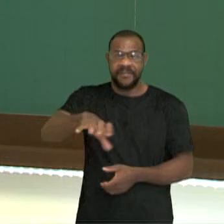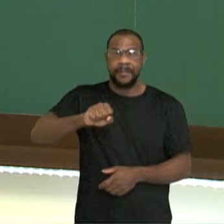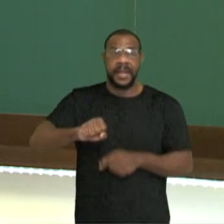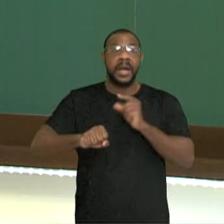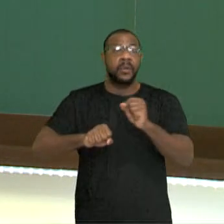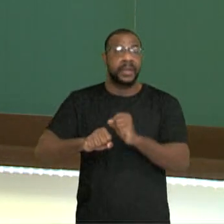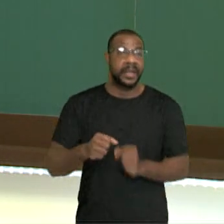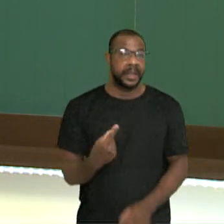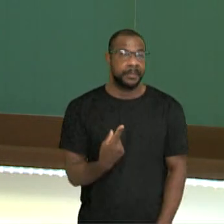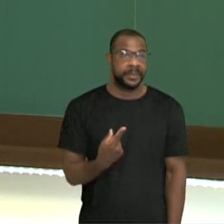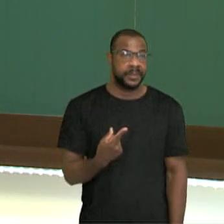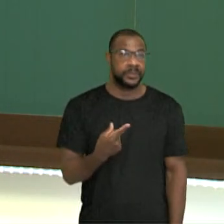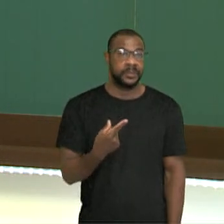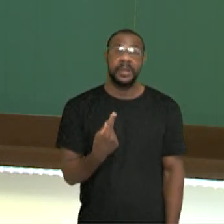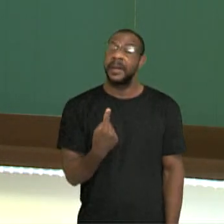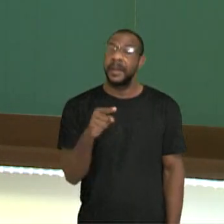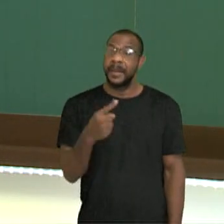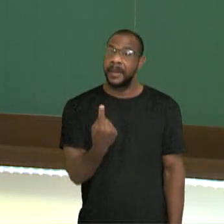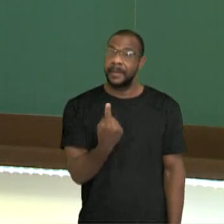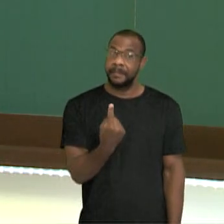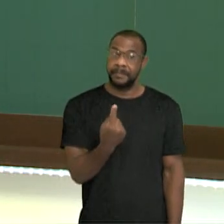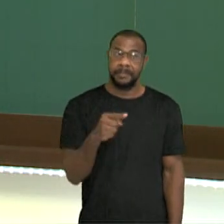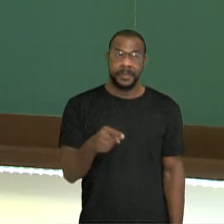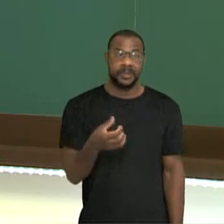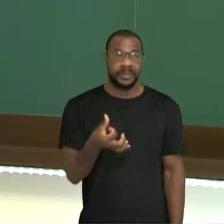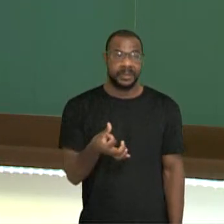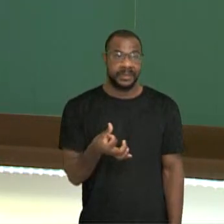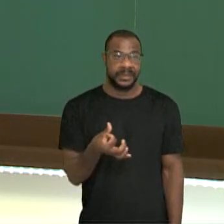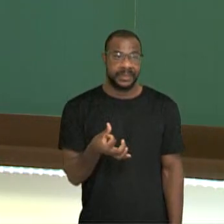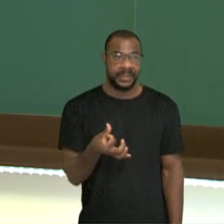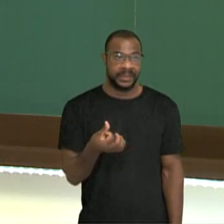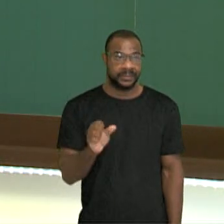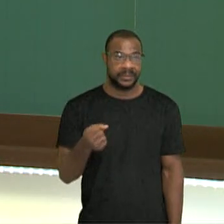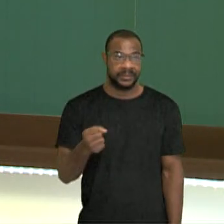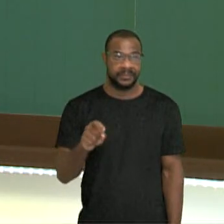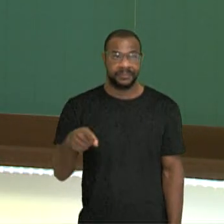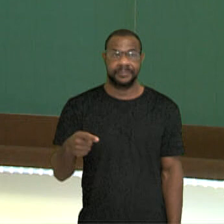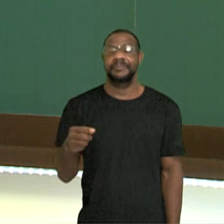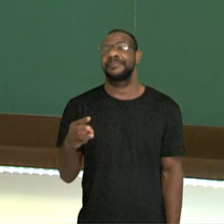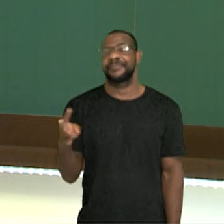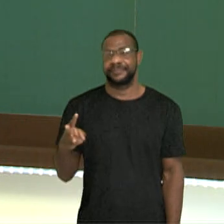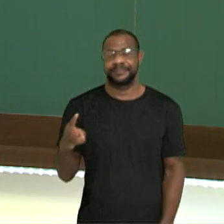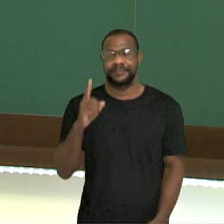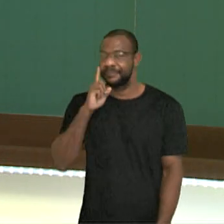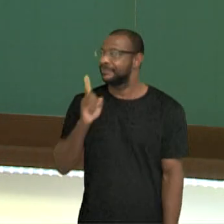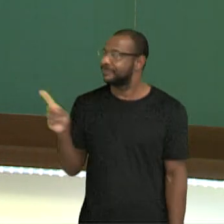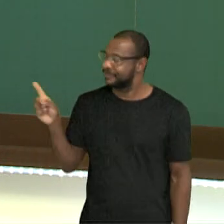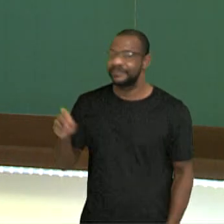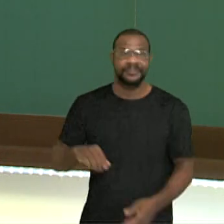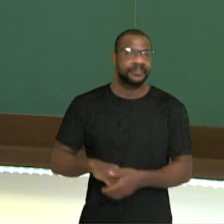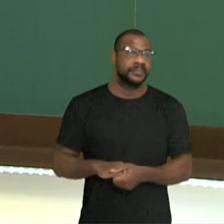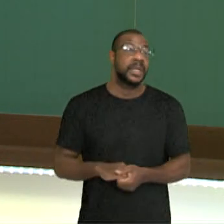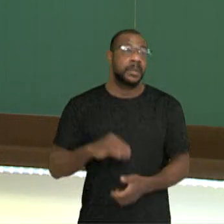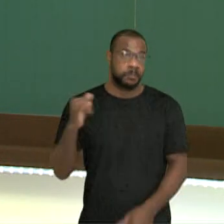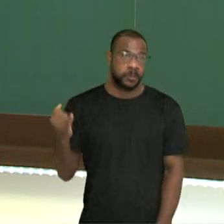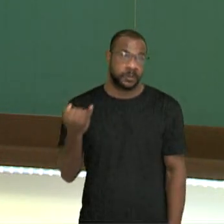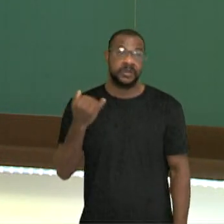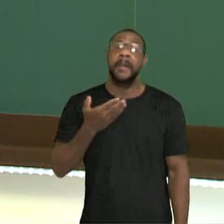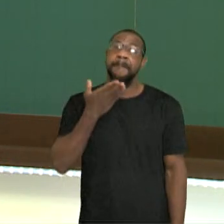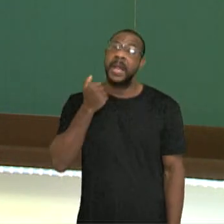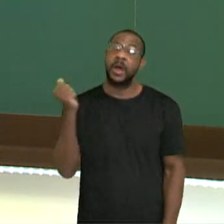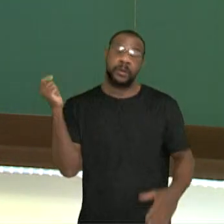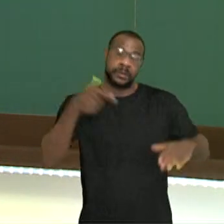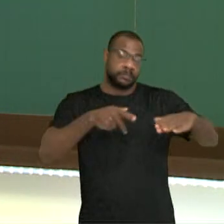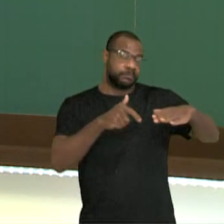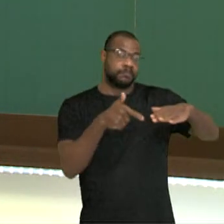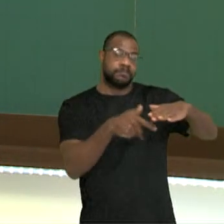1.688,33. Mesmo com imposto, é uma aplicação muito melhor que a poupança, gente. E muito importante. Então, para